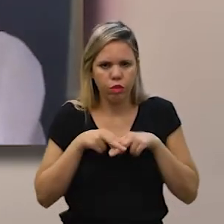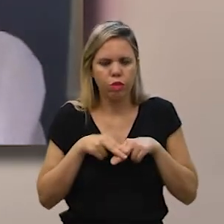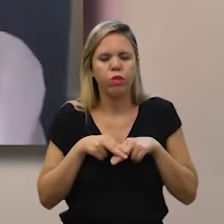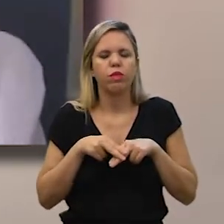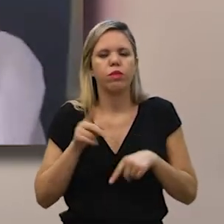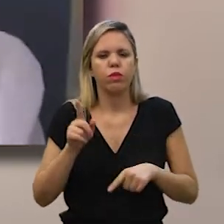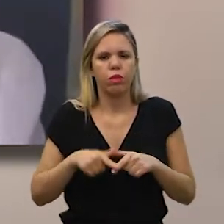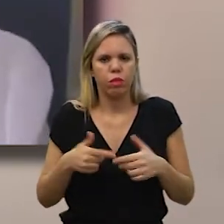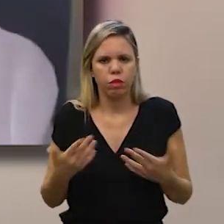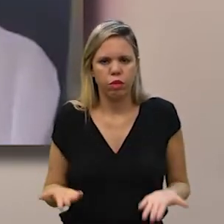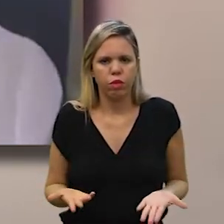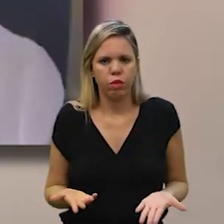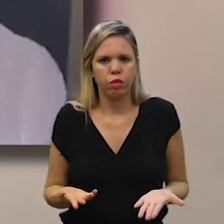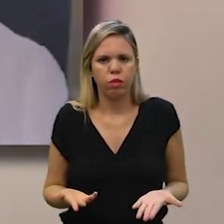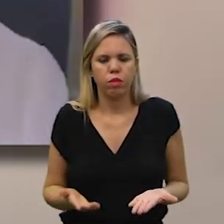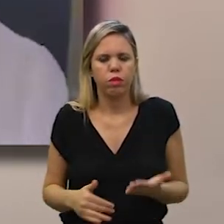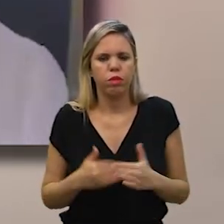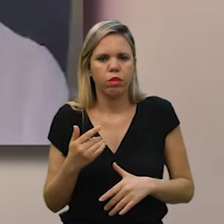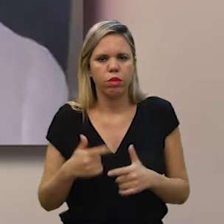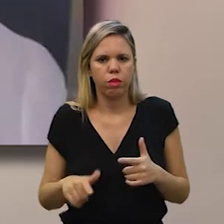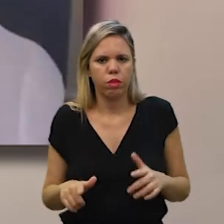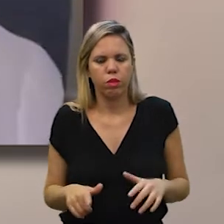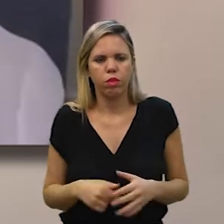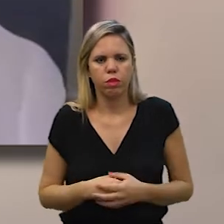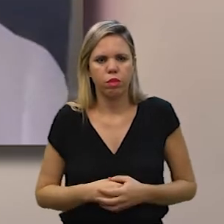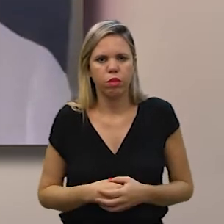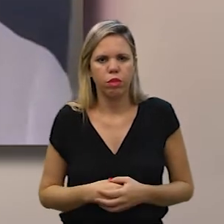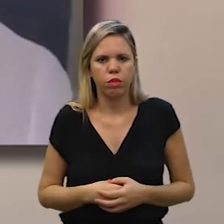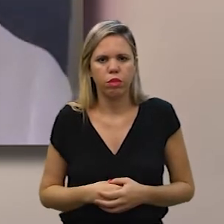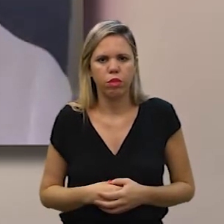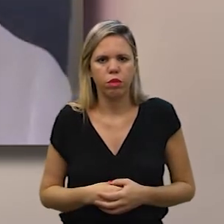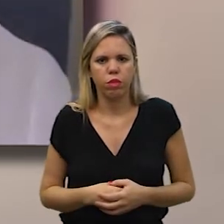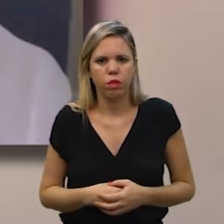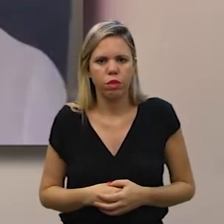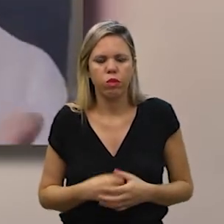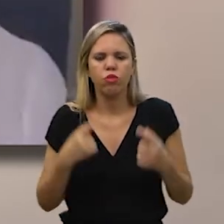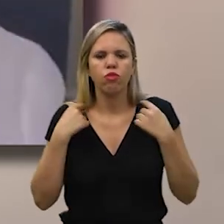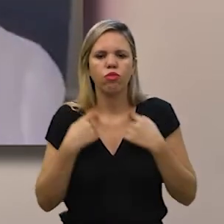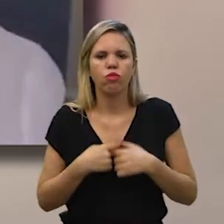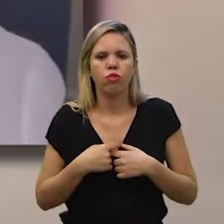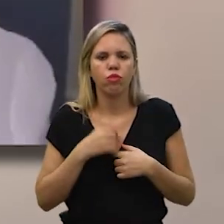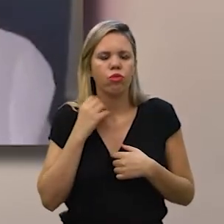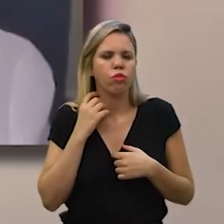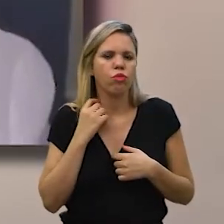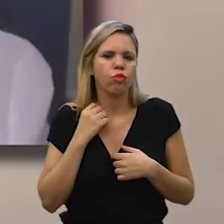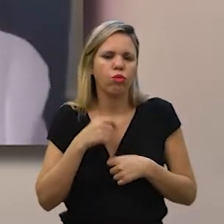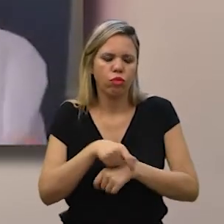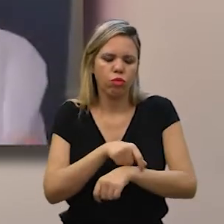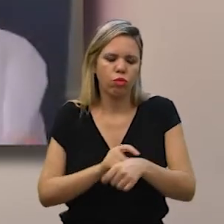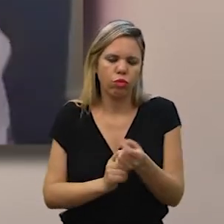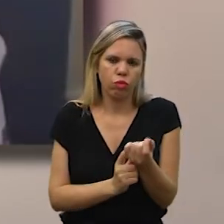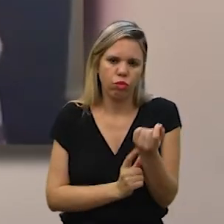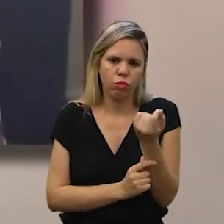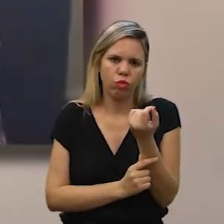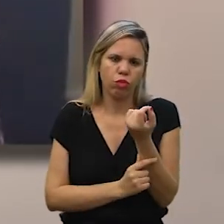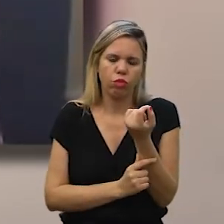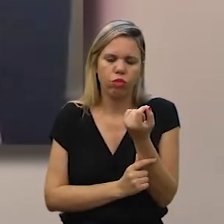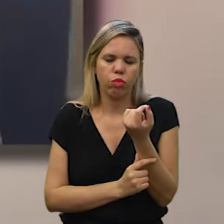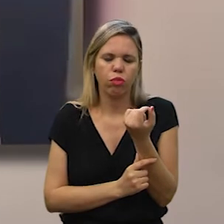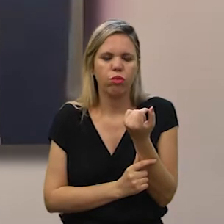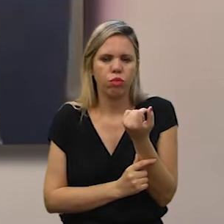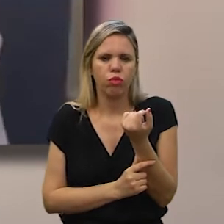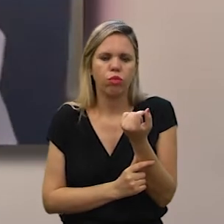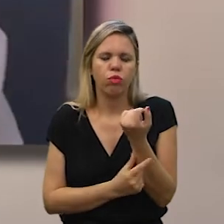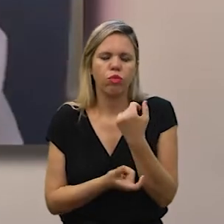das bijuterias, e que acaba evoluindo para um colar, uma pulseira, ou mesmo